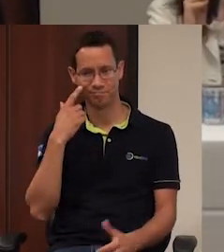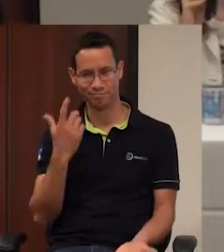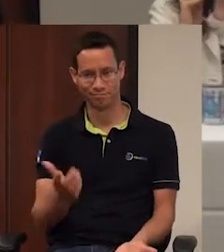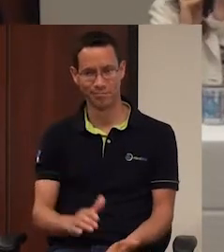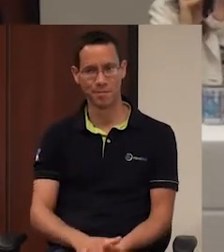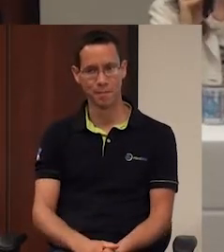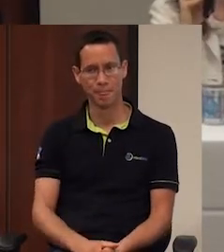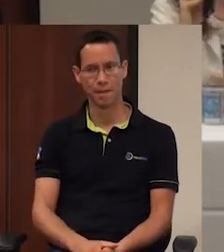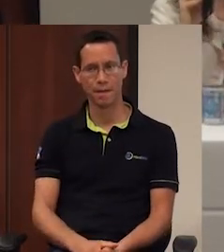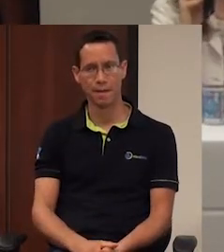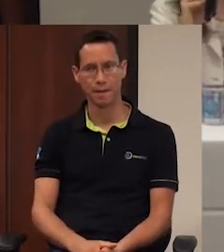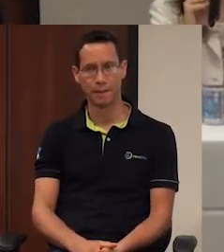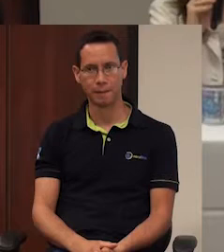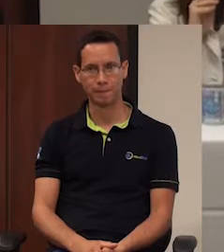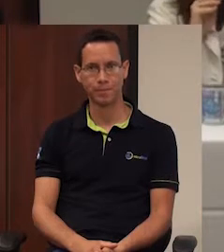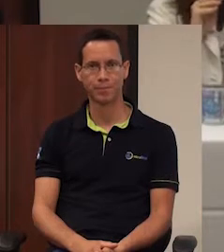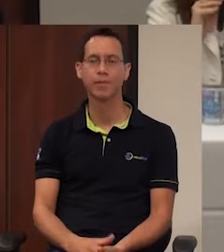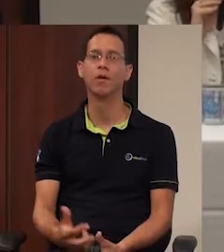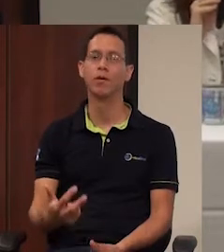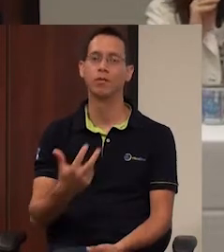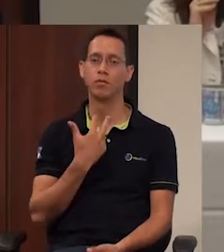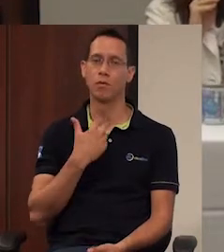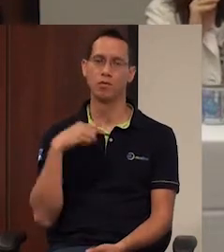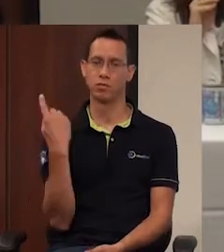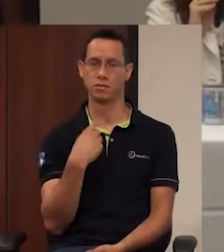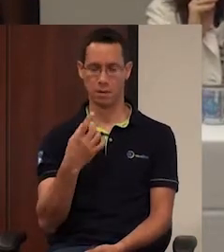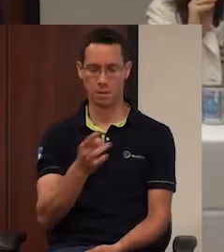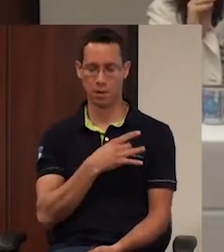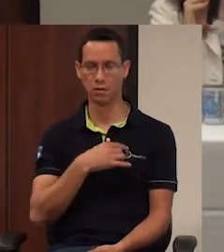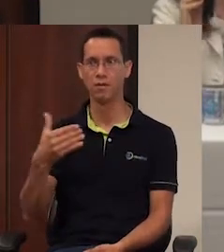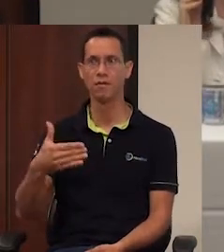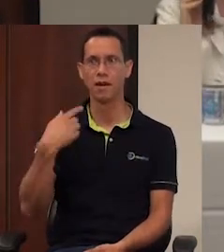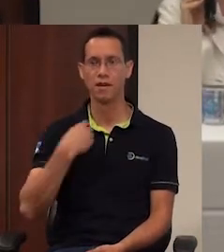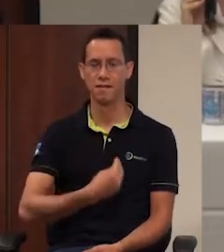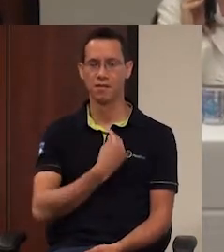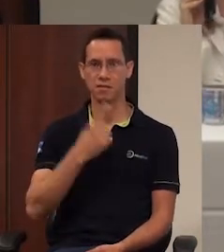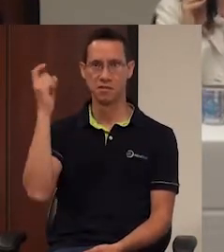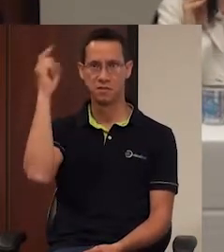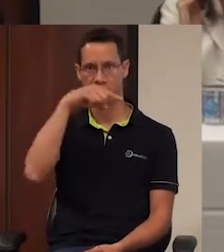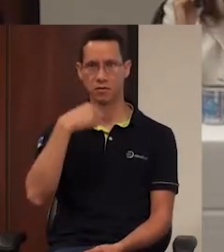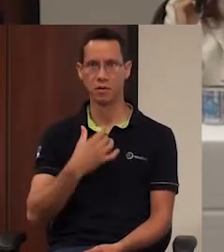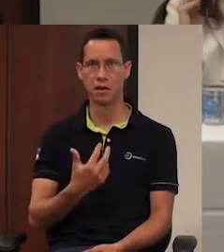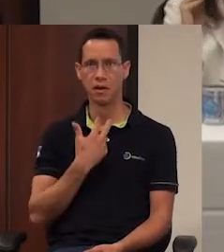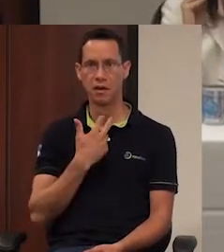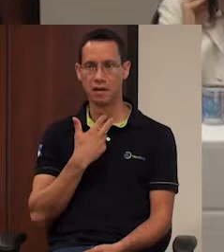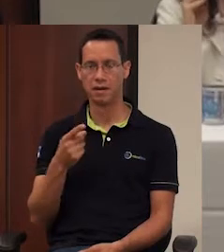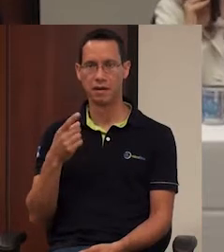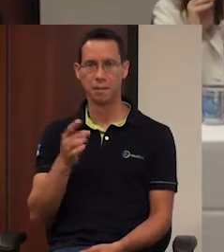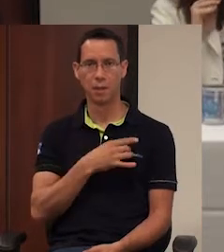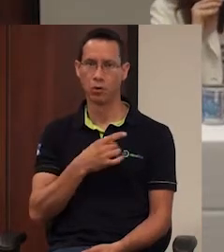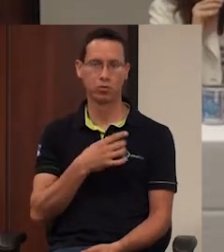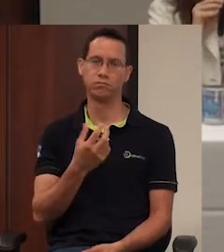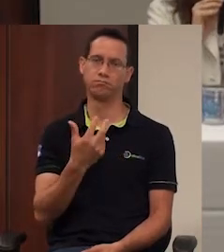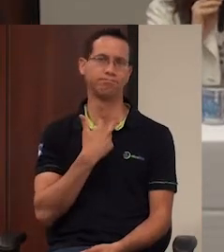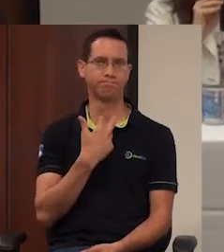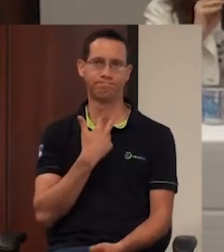que a gente não pode temer pelo que eles vão passar na vida, né? É que como mães, né? Eu falo aqui também como mãe, a gente